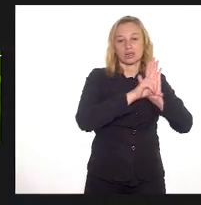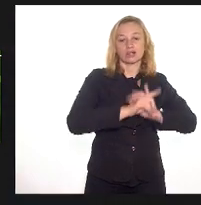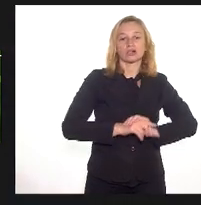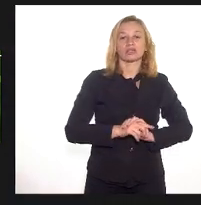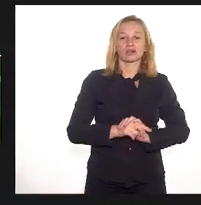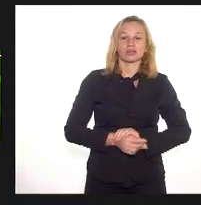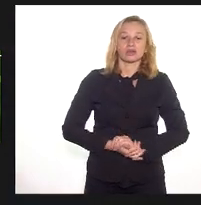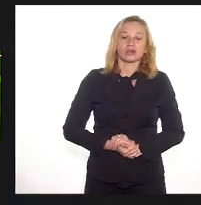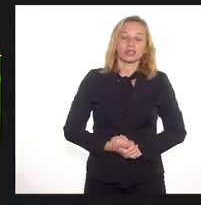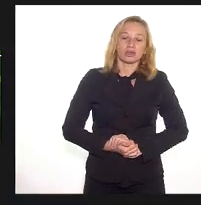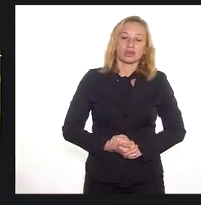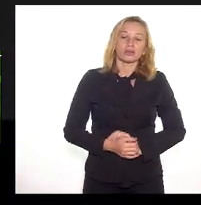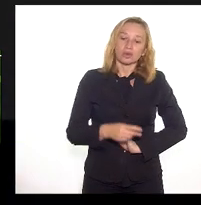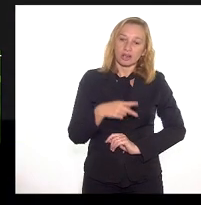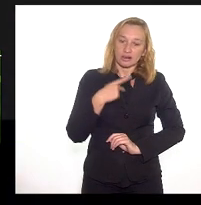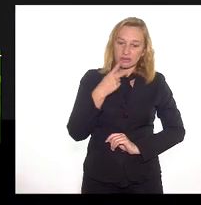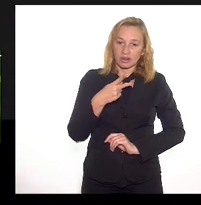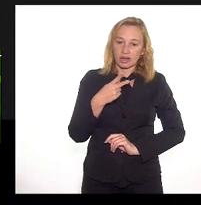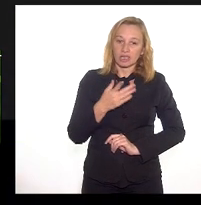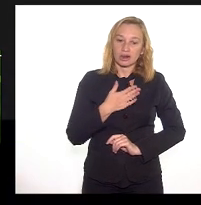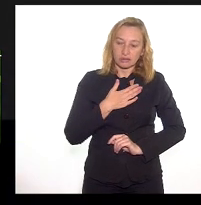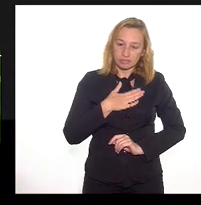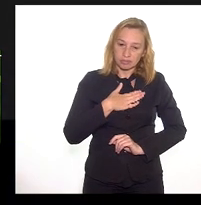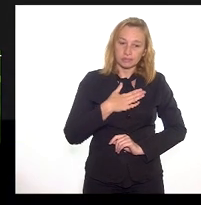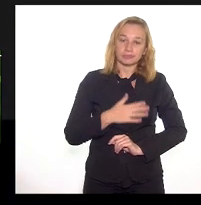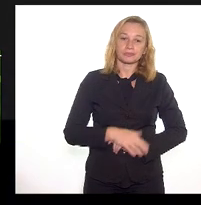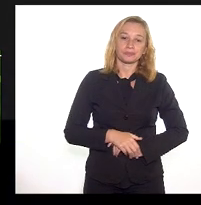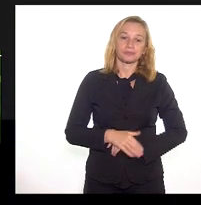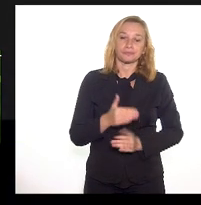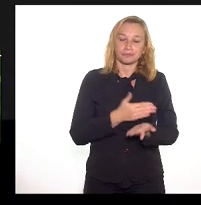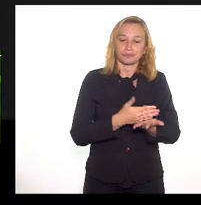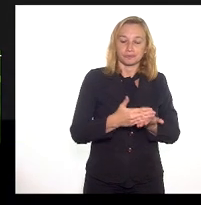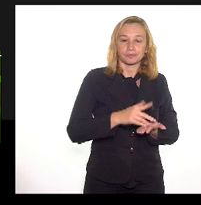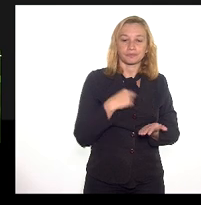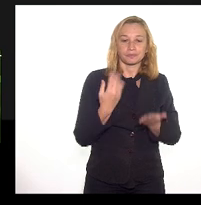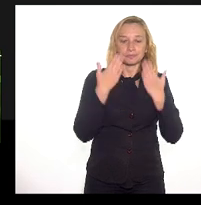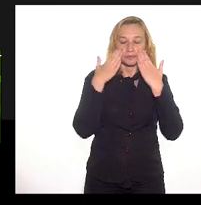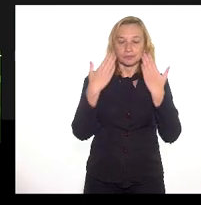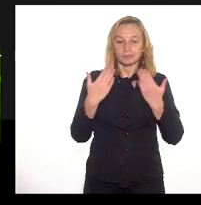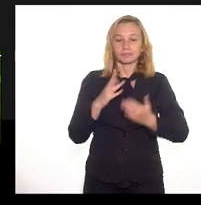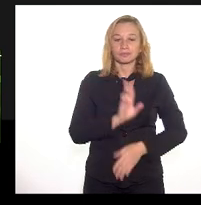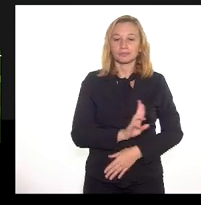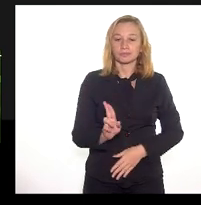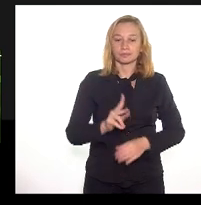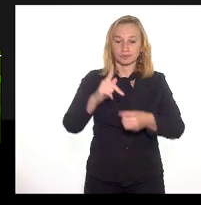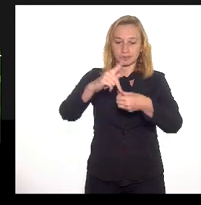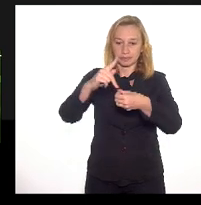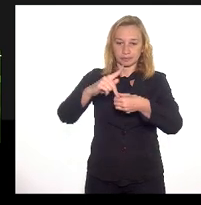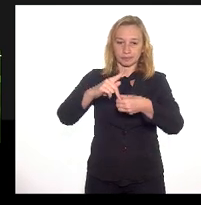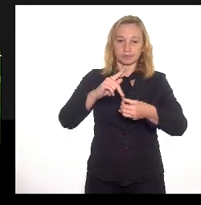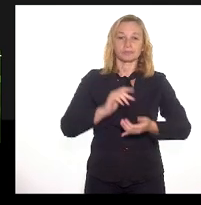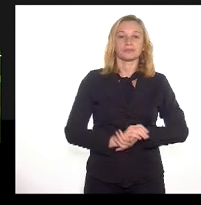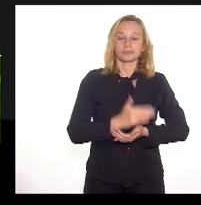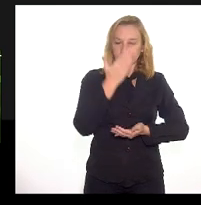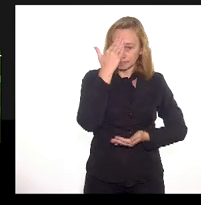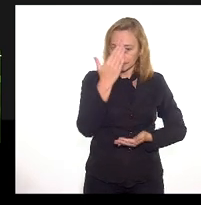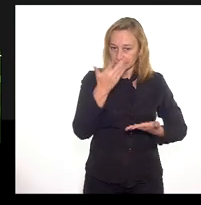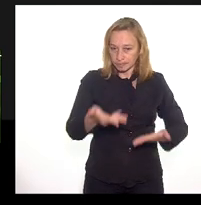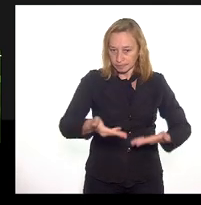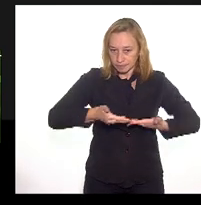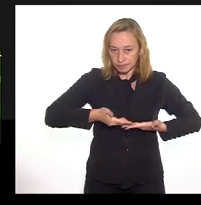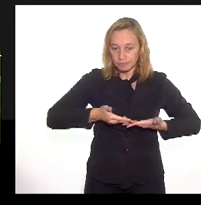vigente. Então, era essa palavra, presidente, que eu queria iniciar essa nossa apresentação em nome da Petrobras, agradecendo o convite